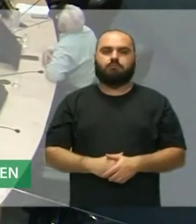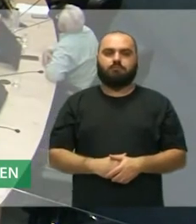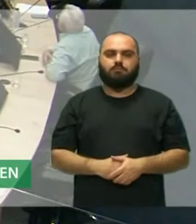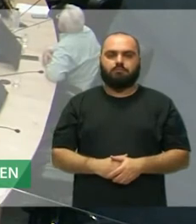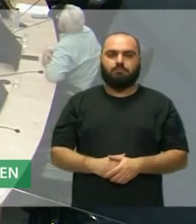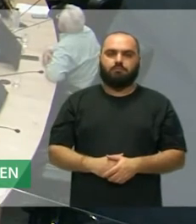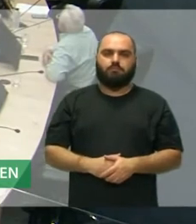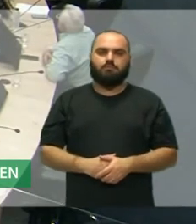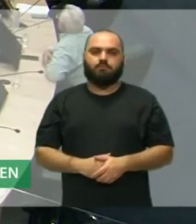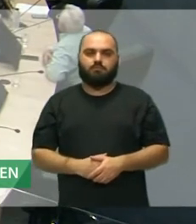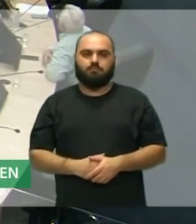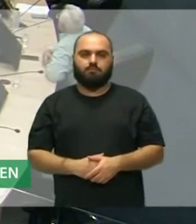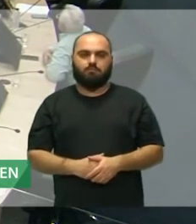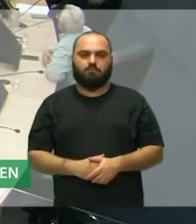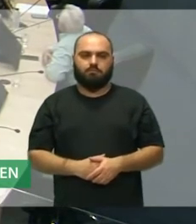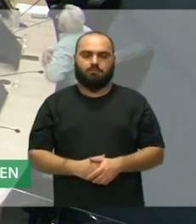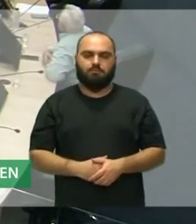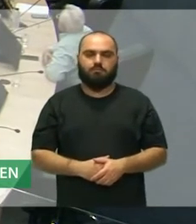Se me permite,